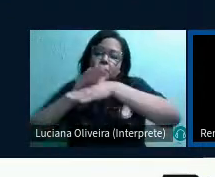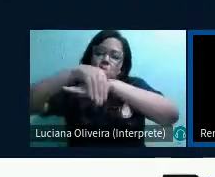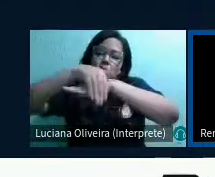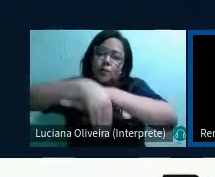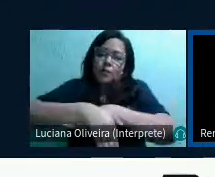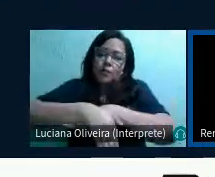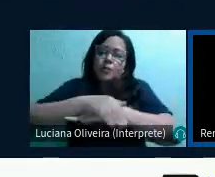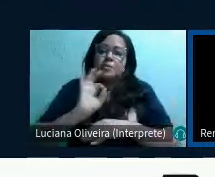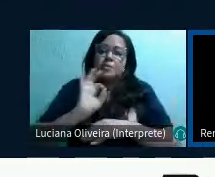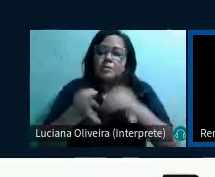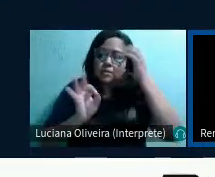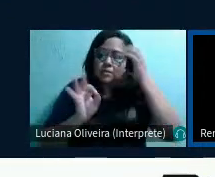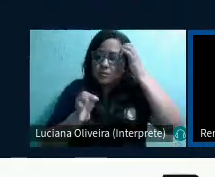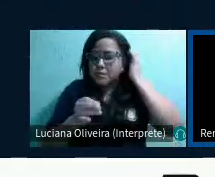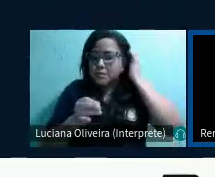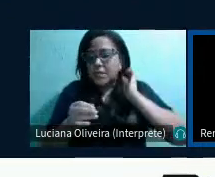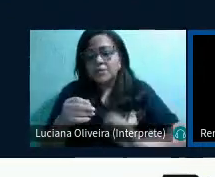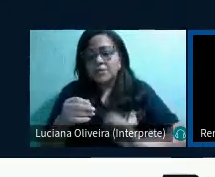famosos, esses dão muito problema,